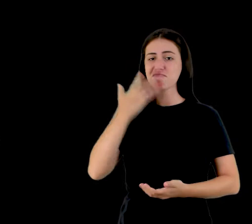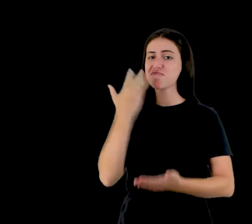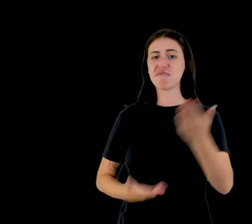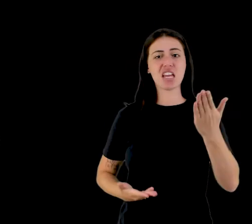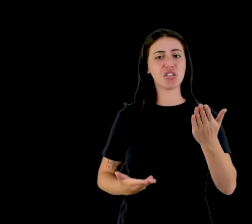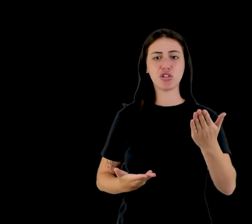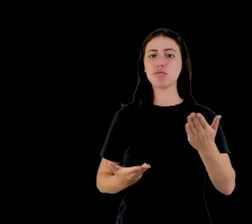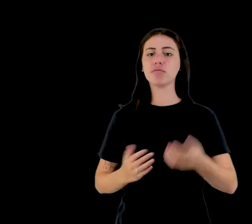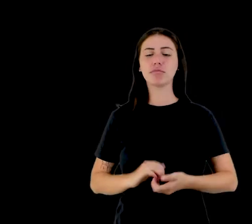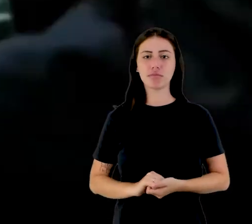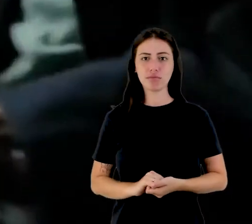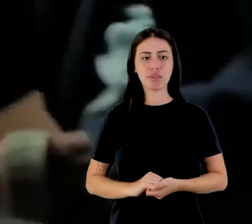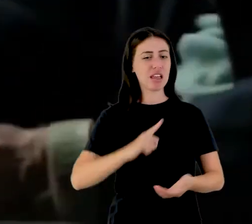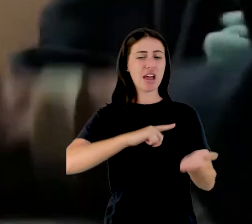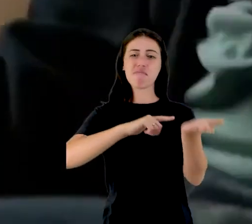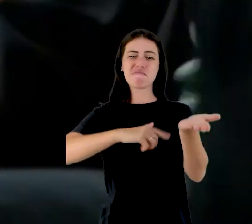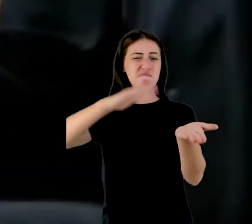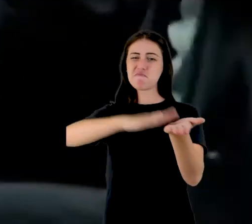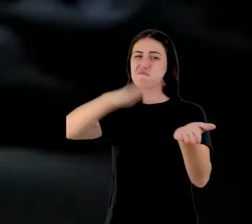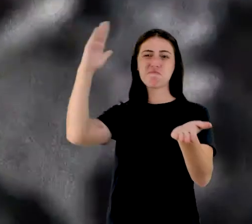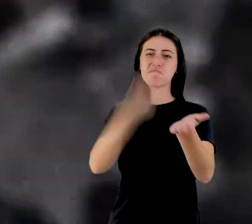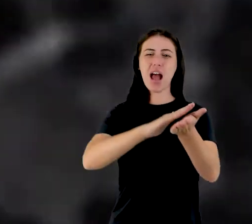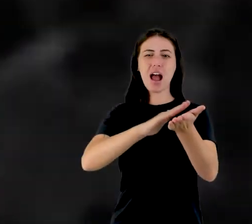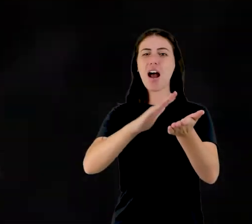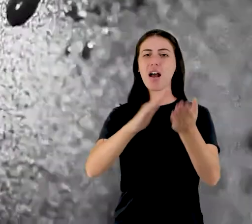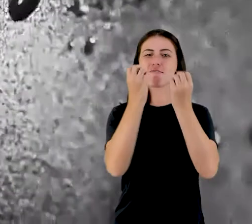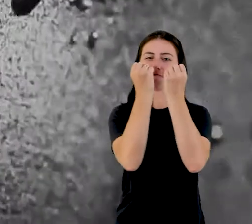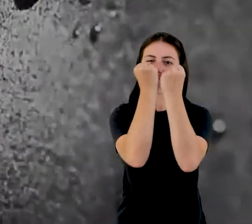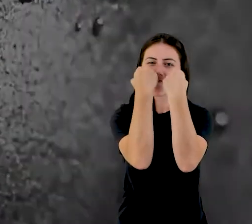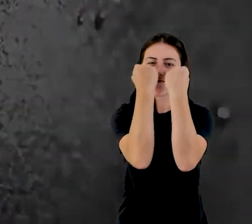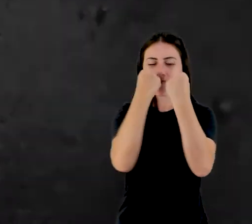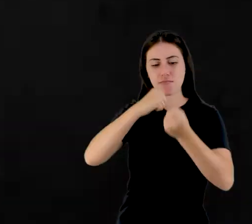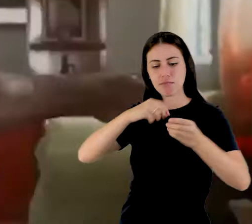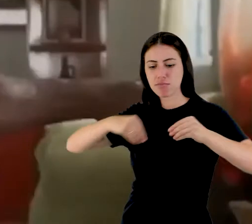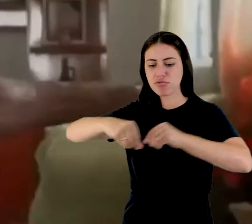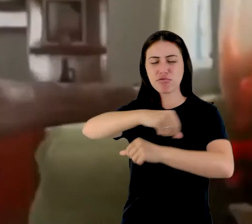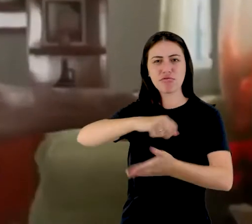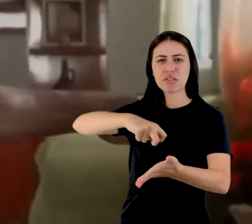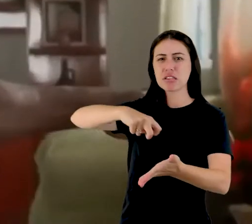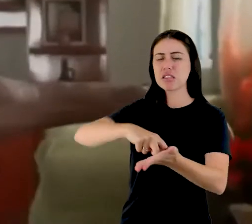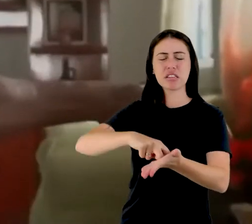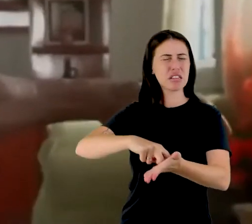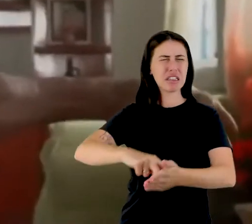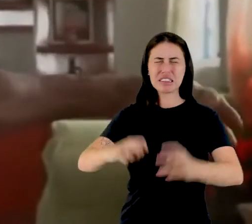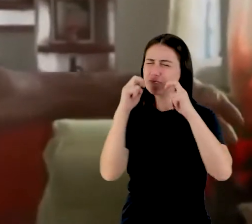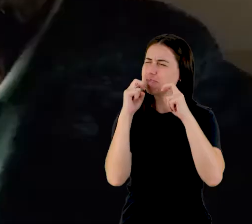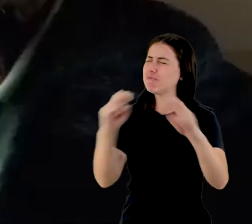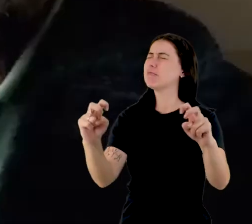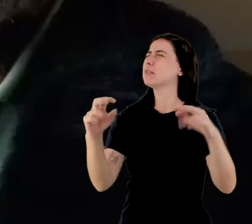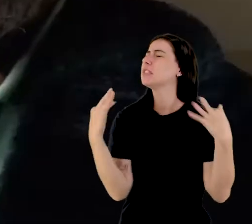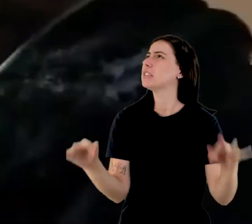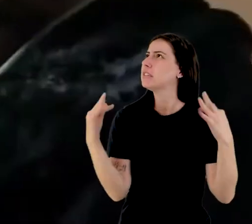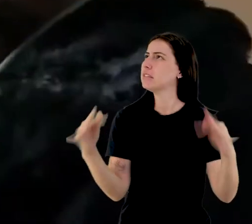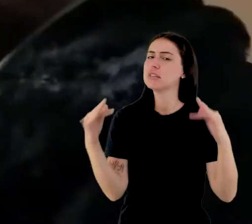A minha infância foi roubada. Cheguei a mão e eu ficava de braço aberto, joelhar em cima de grão de milho e tudo.